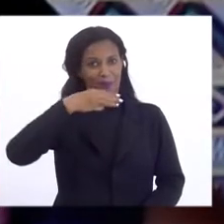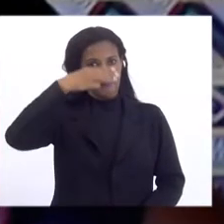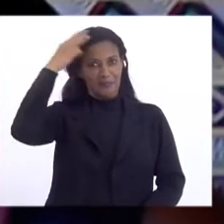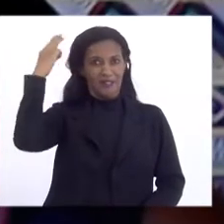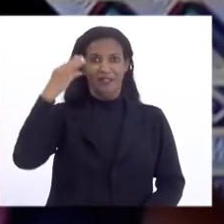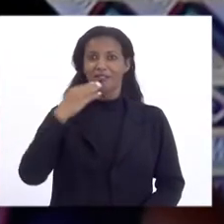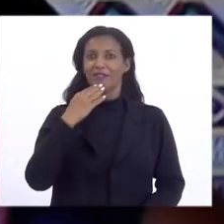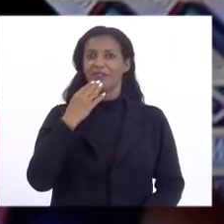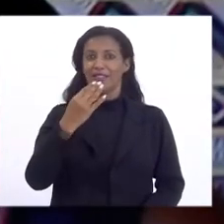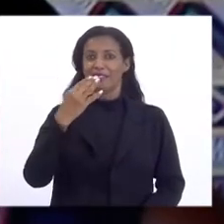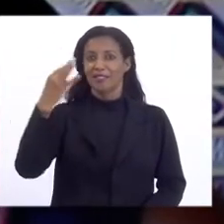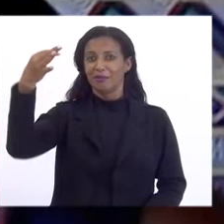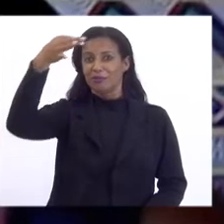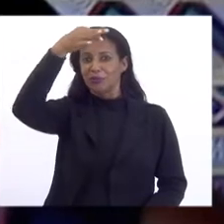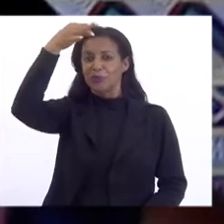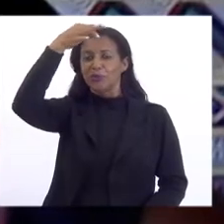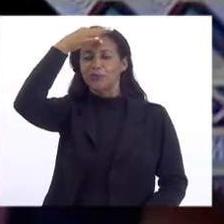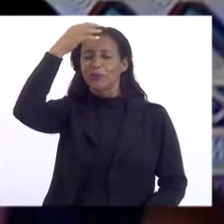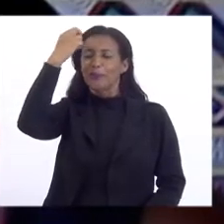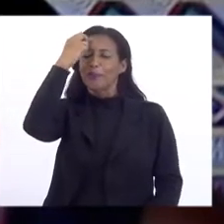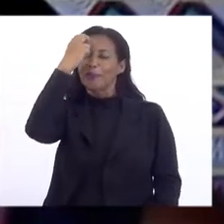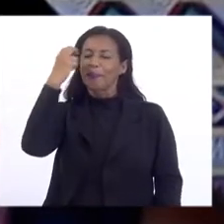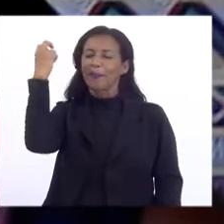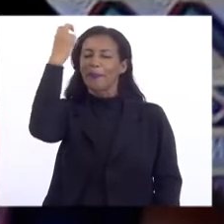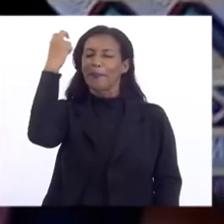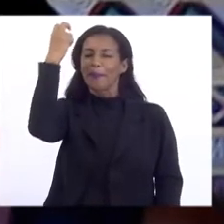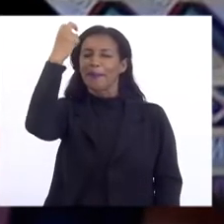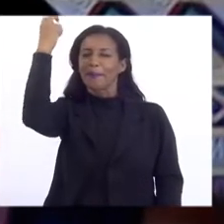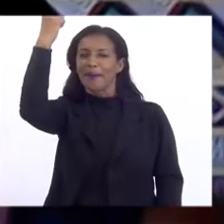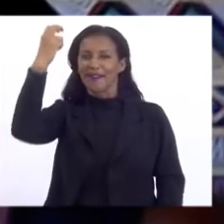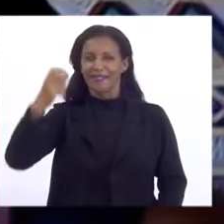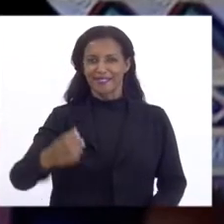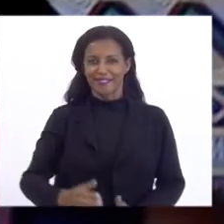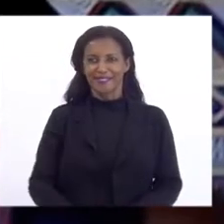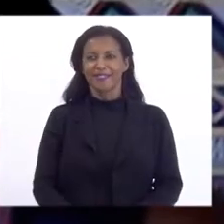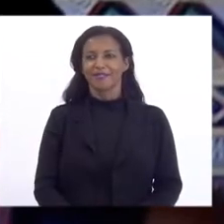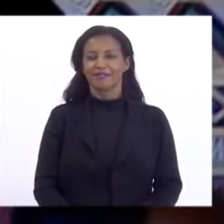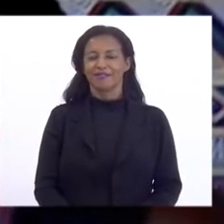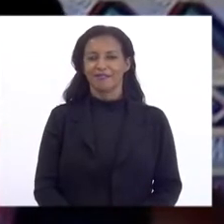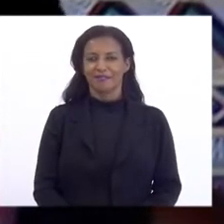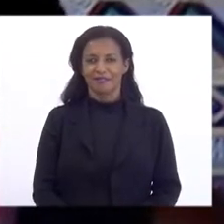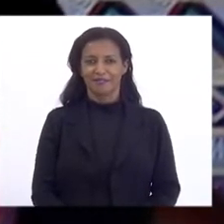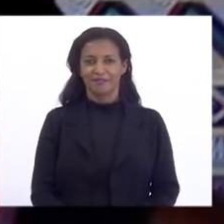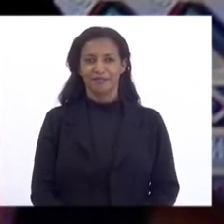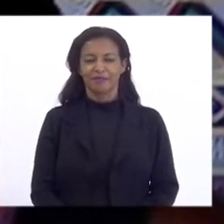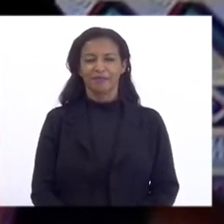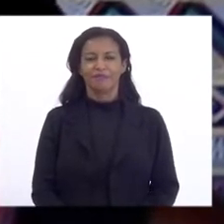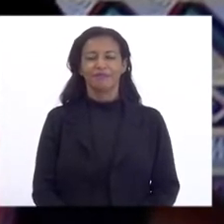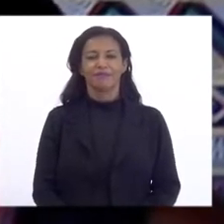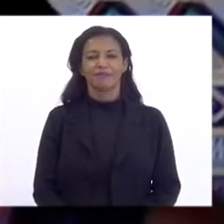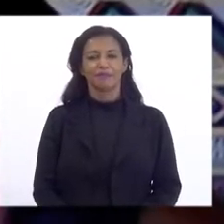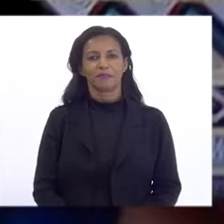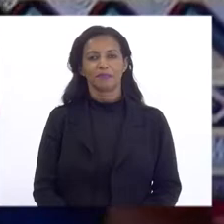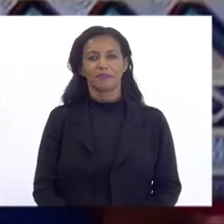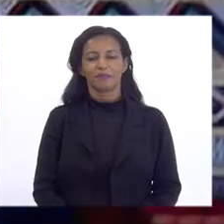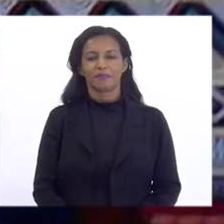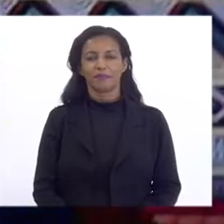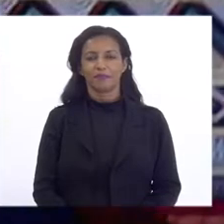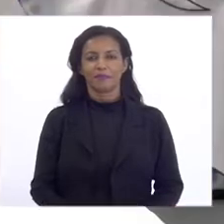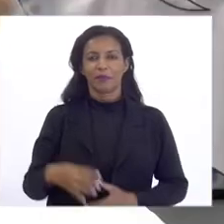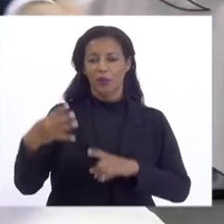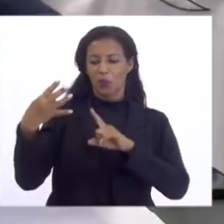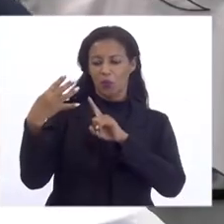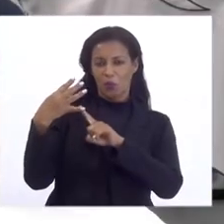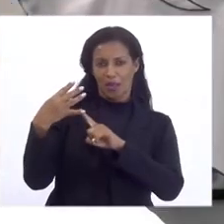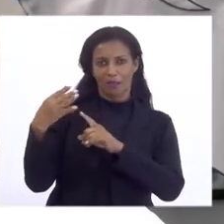invocar Deu o medo. Espírito de sabedoria de Salomão, viu? É verdade. Vamos seguir. Então era só isso. O 4 da pauta